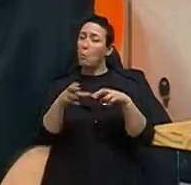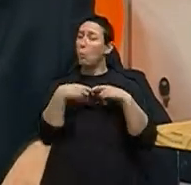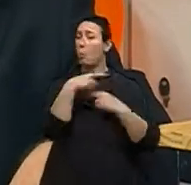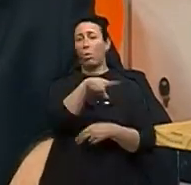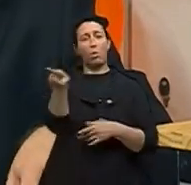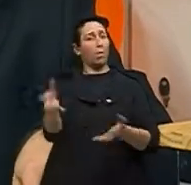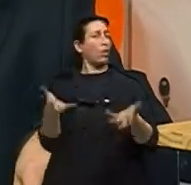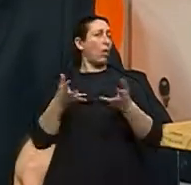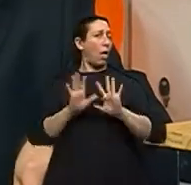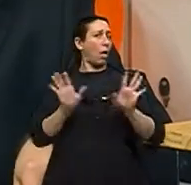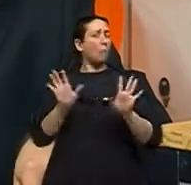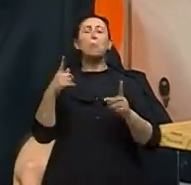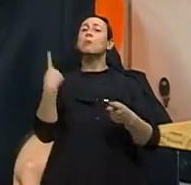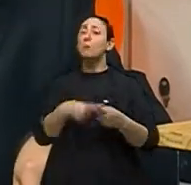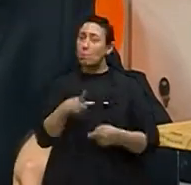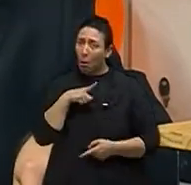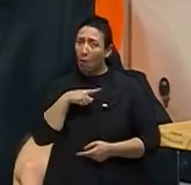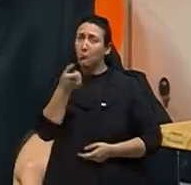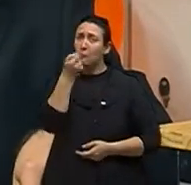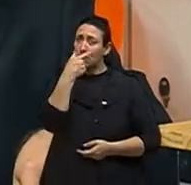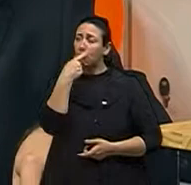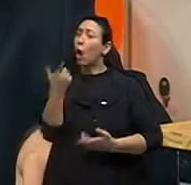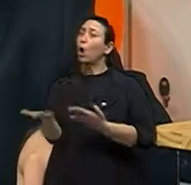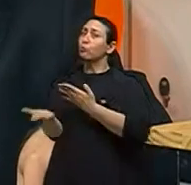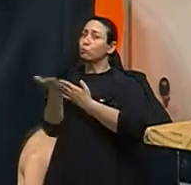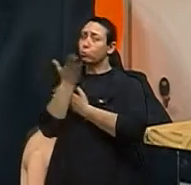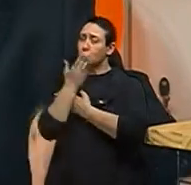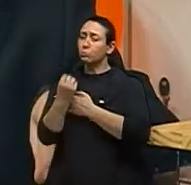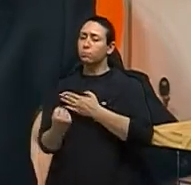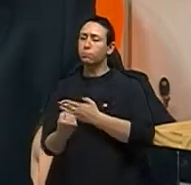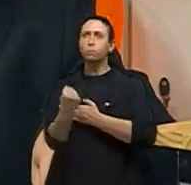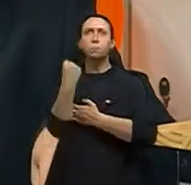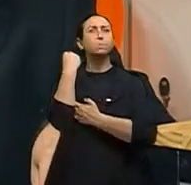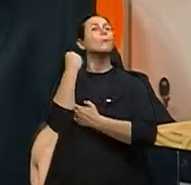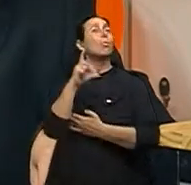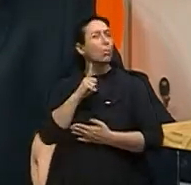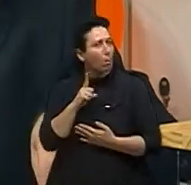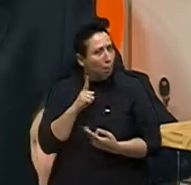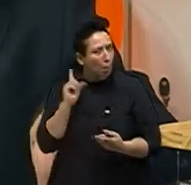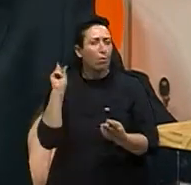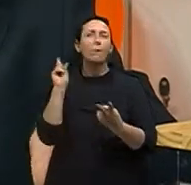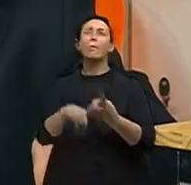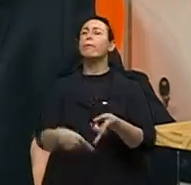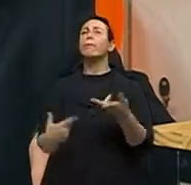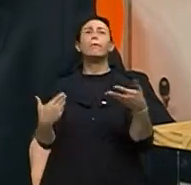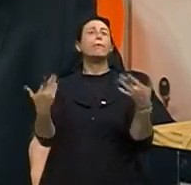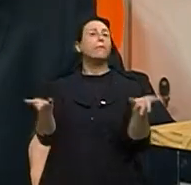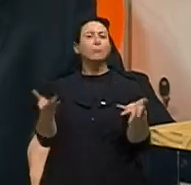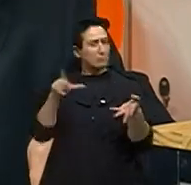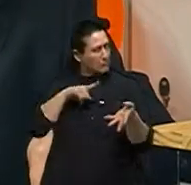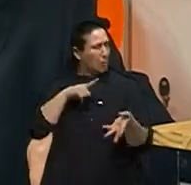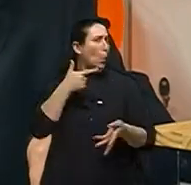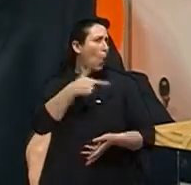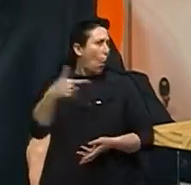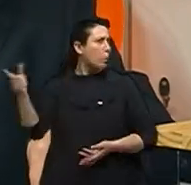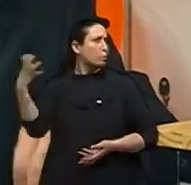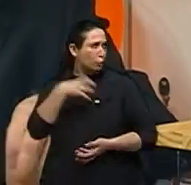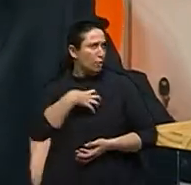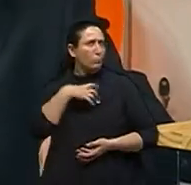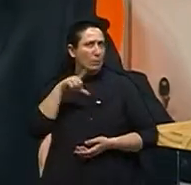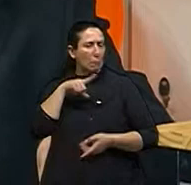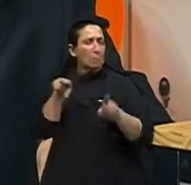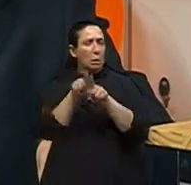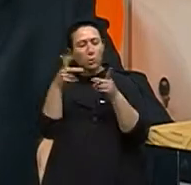porque a gente tem medicações que são extremamente eficazes a gente tem outras formas de de injeções